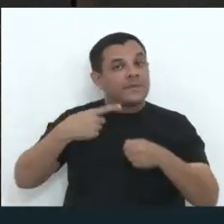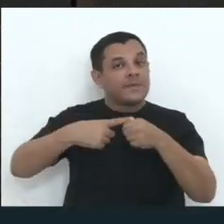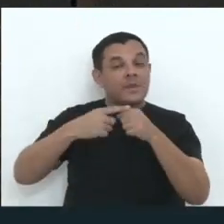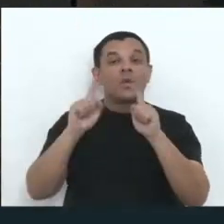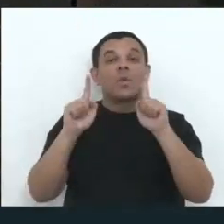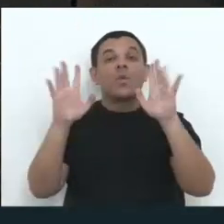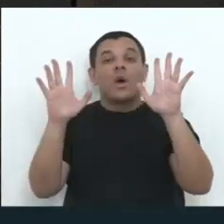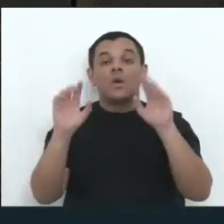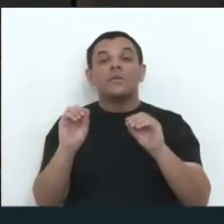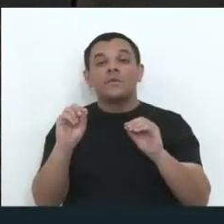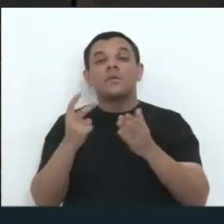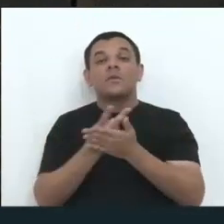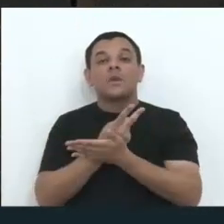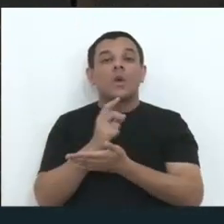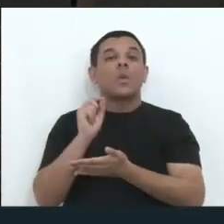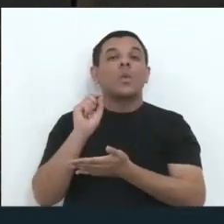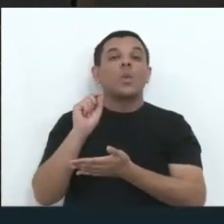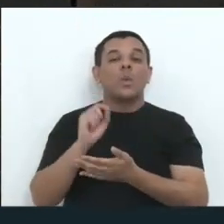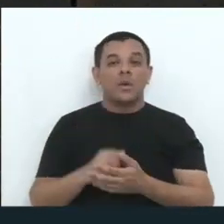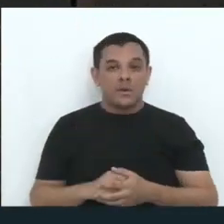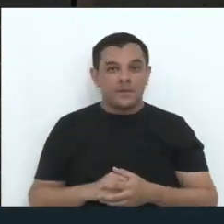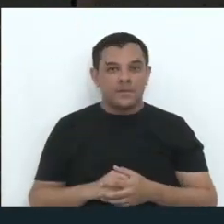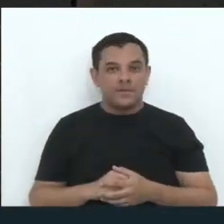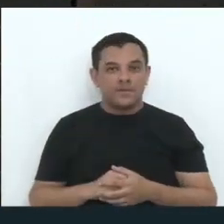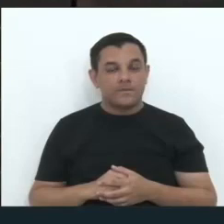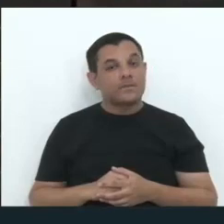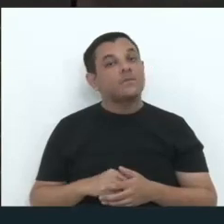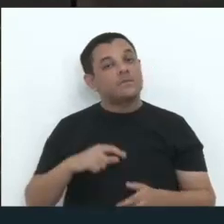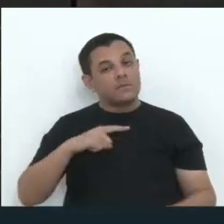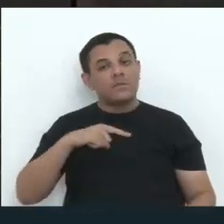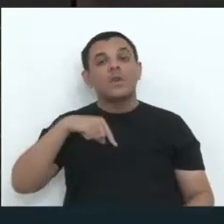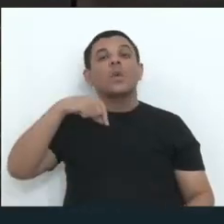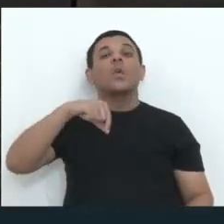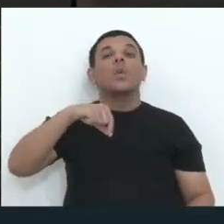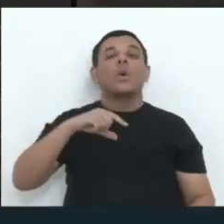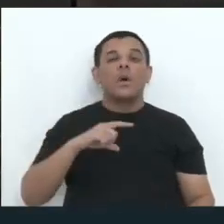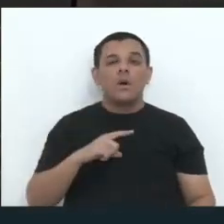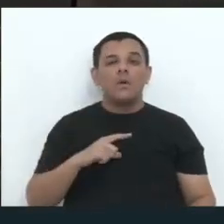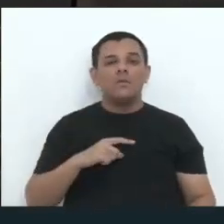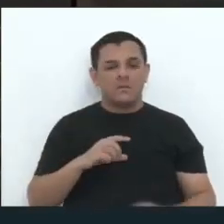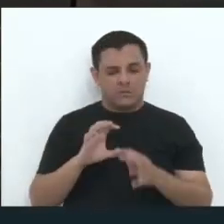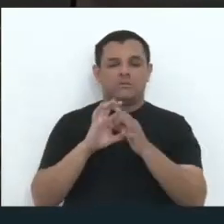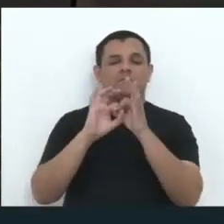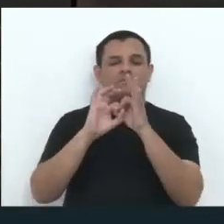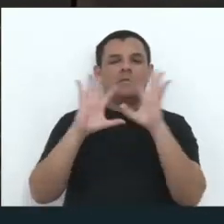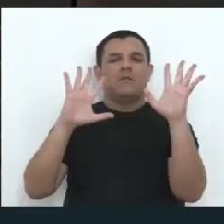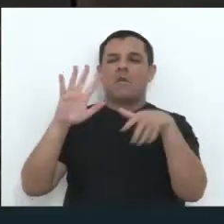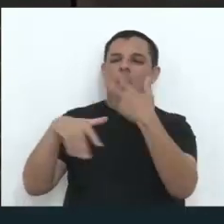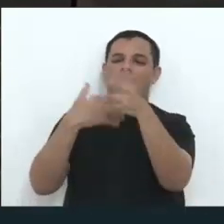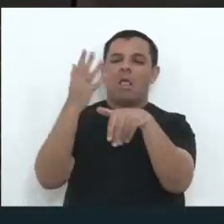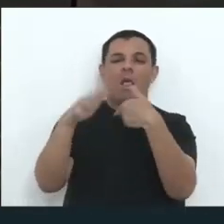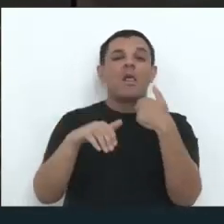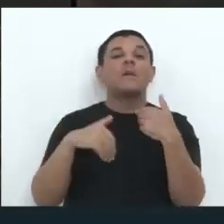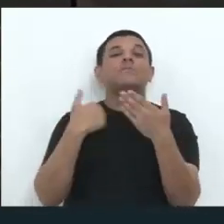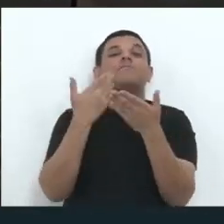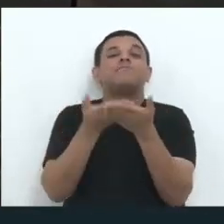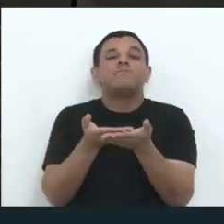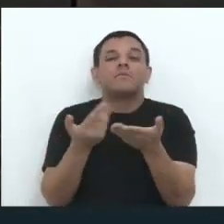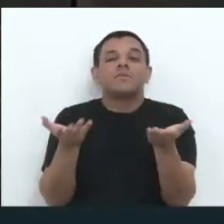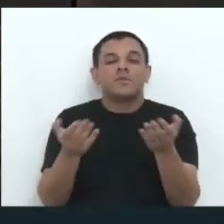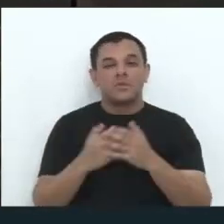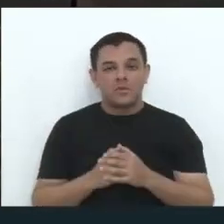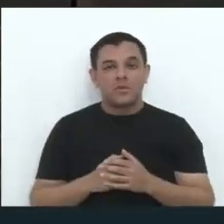quê? Aqui na cidade de Guarulhos a coisa vai ficar solta e descambada até quando? Quem que é o responsável por